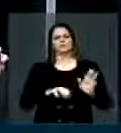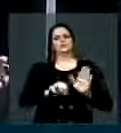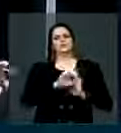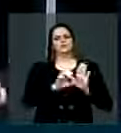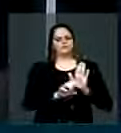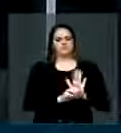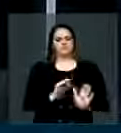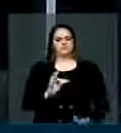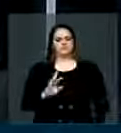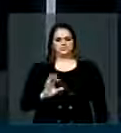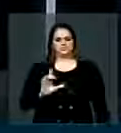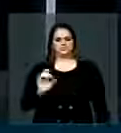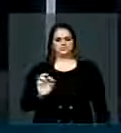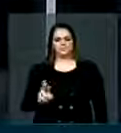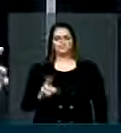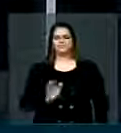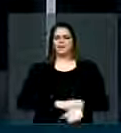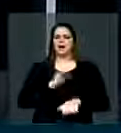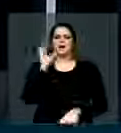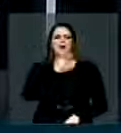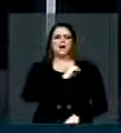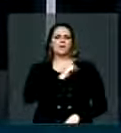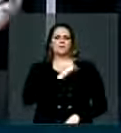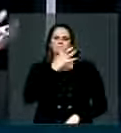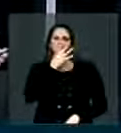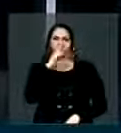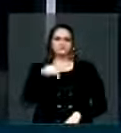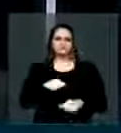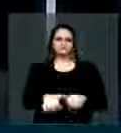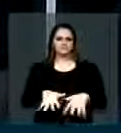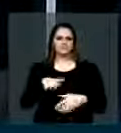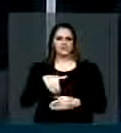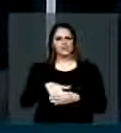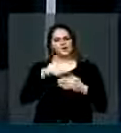Torcedor seja analisado o mais breve possível.